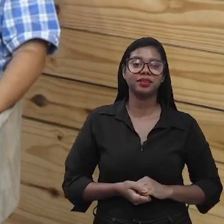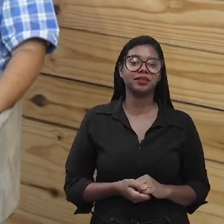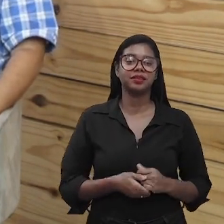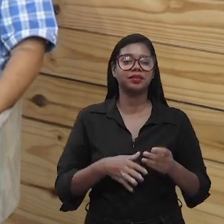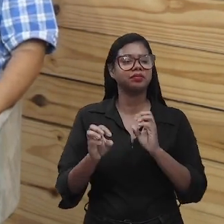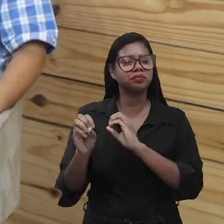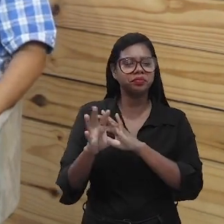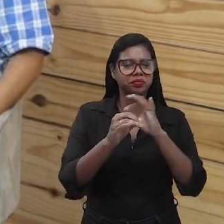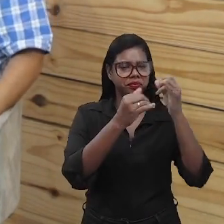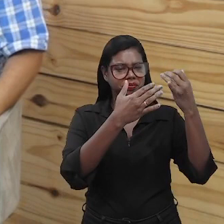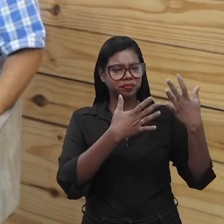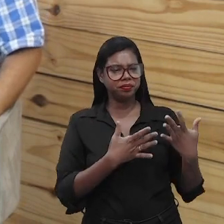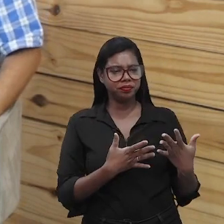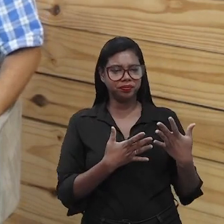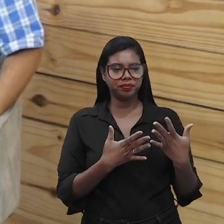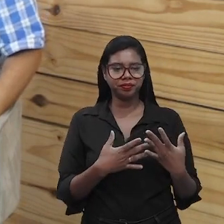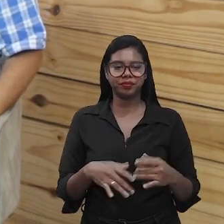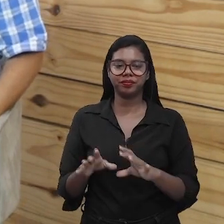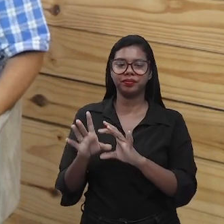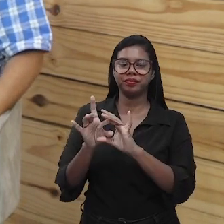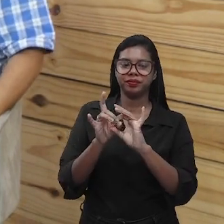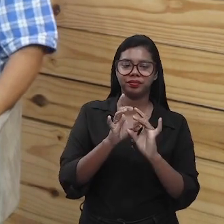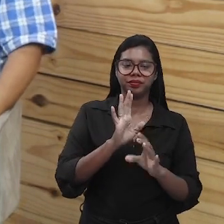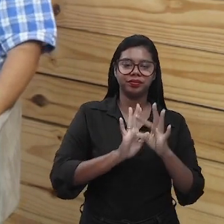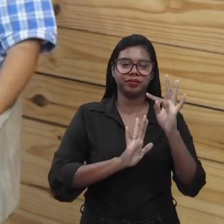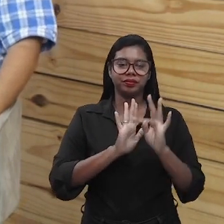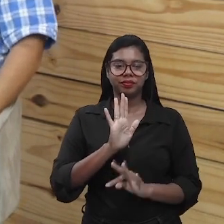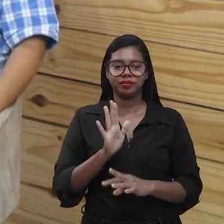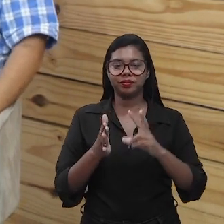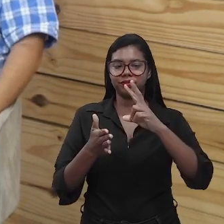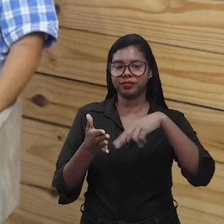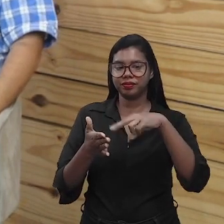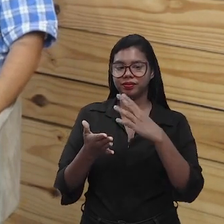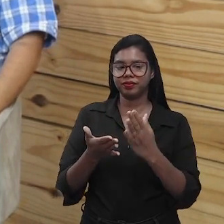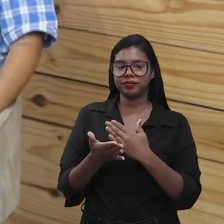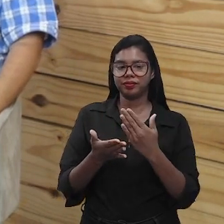do texto eu falo: ó, meu livro tem uma playlist também. Mas o objetivo